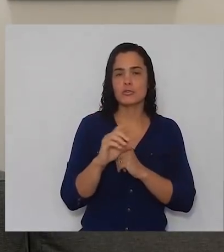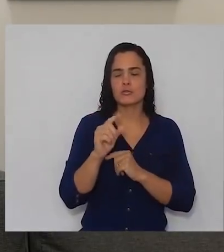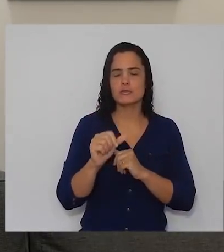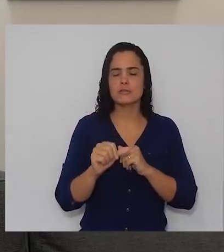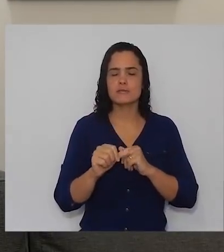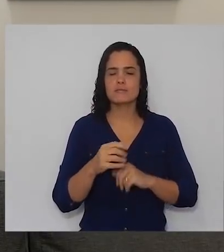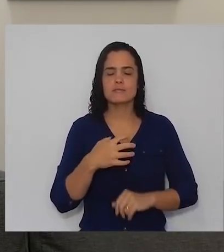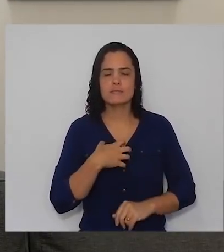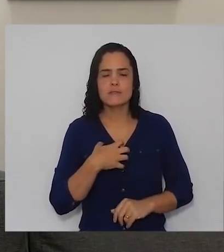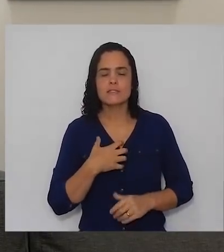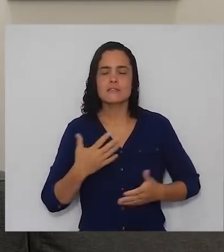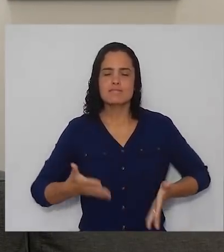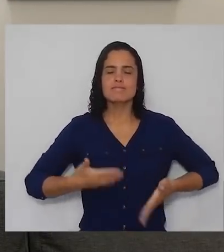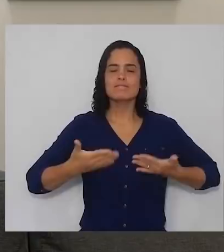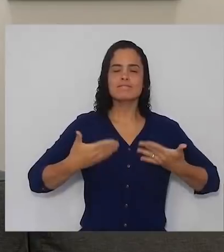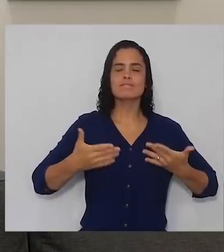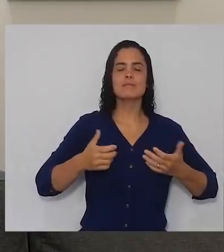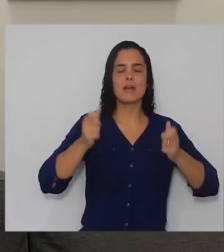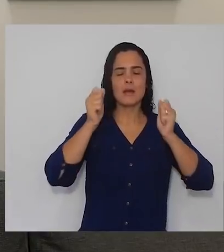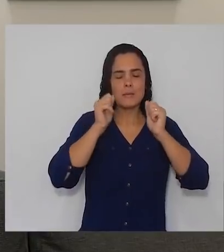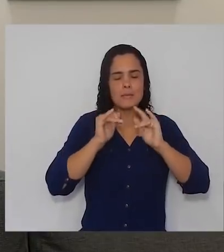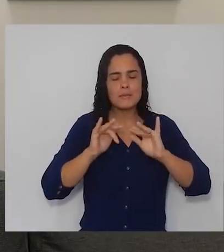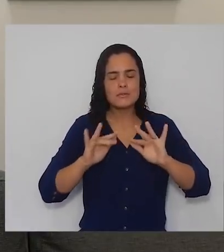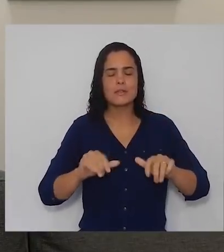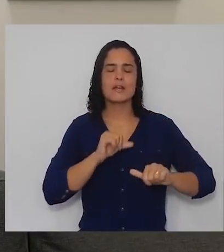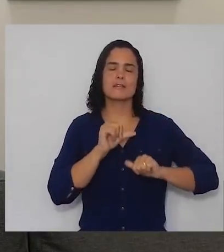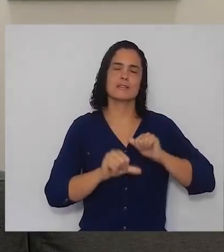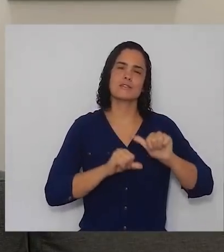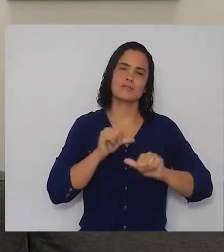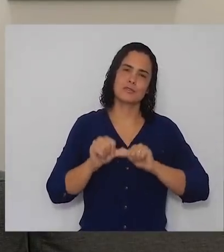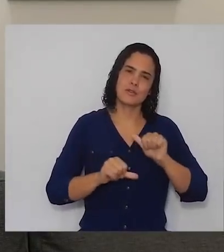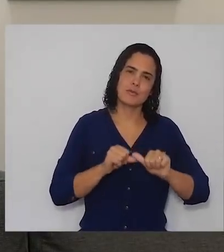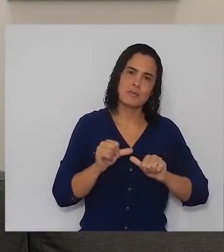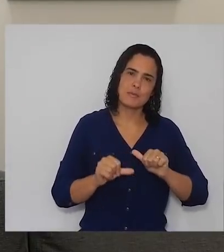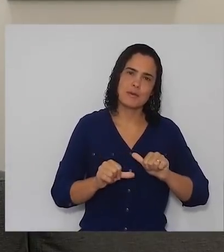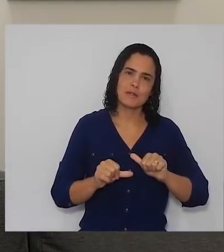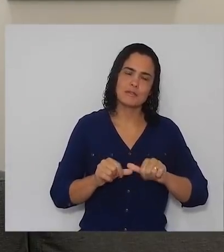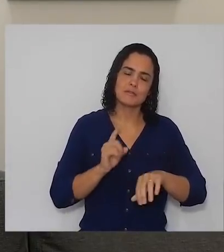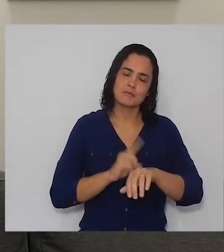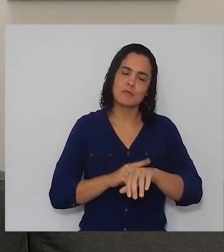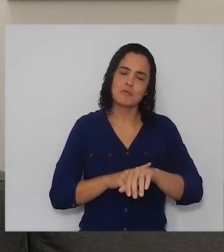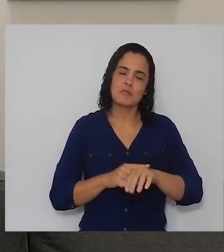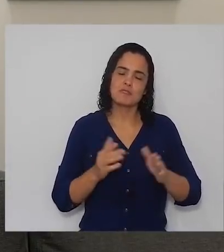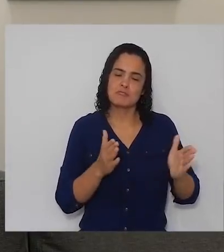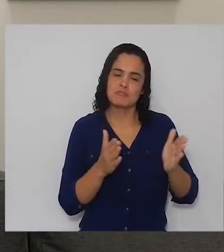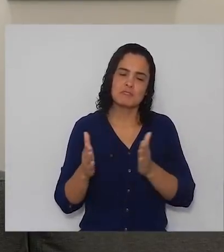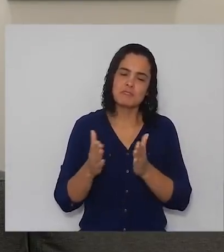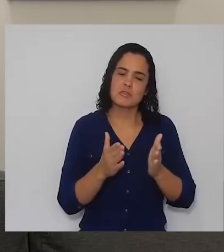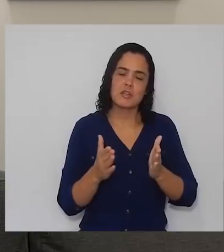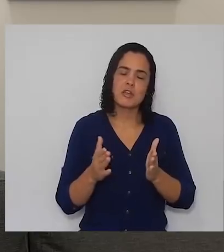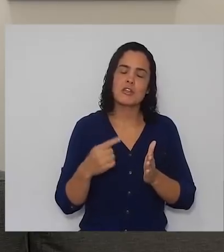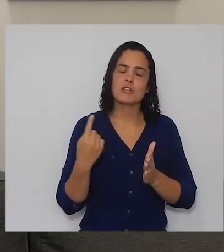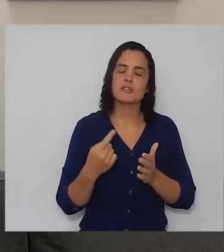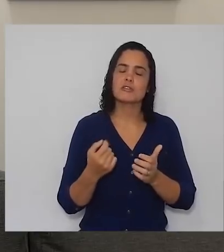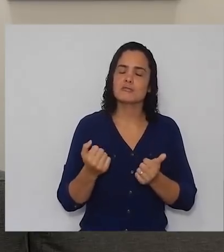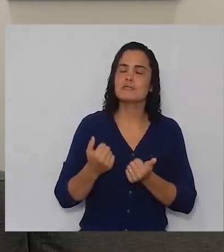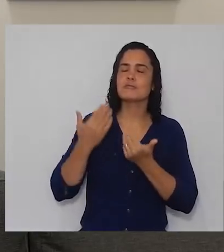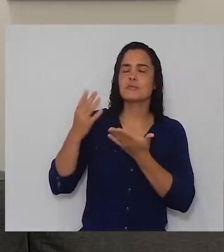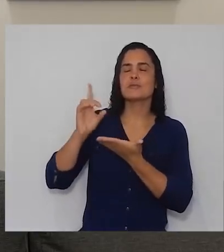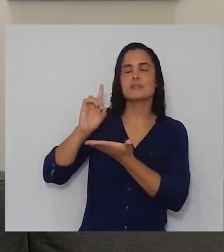transmissão, saia edificado, abençoado, transformado por este tempo que dedicamos ao Senhor em culto como